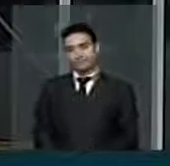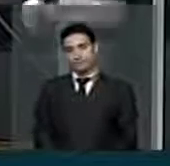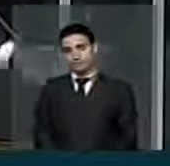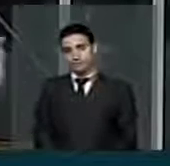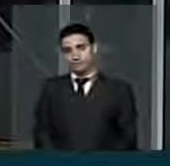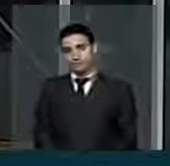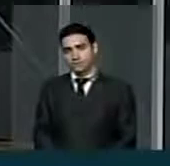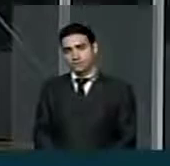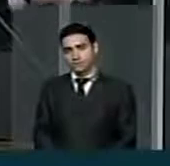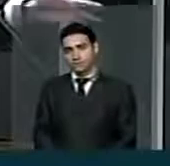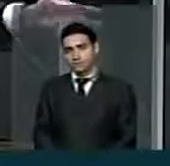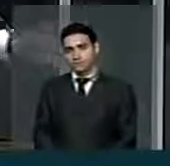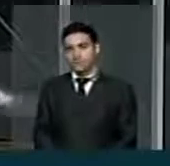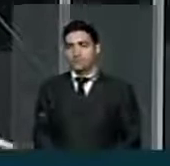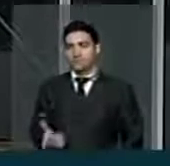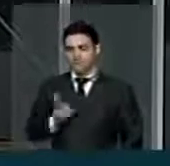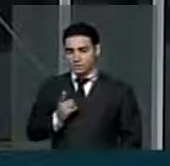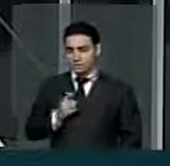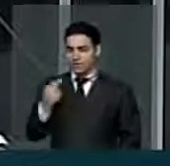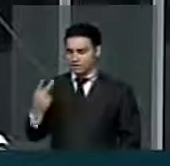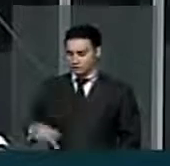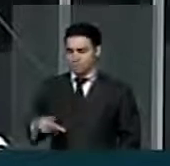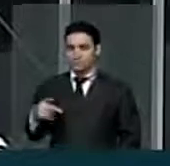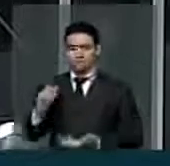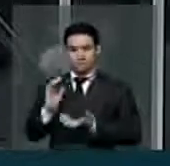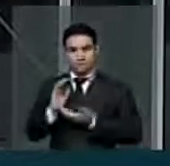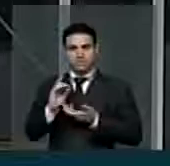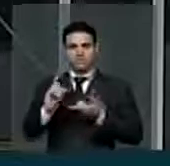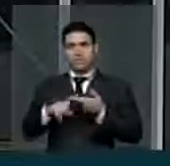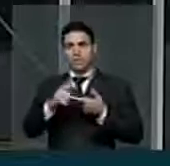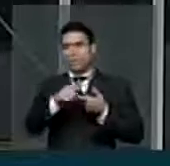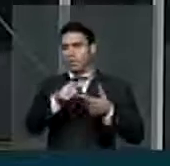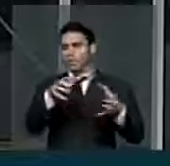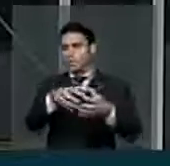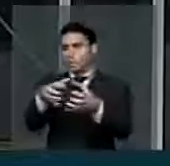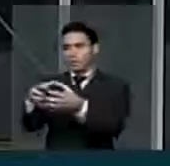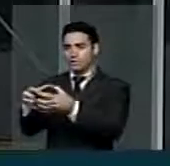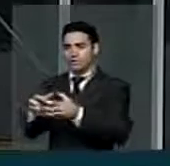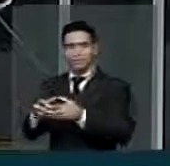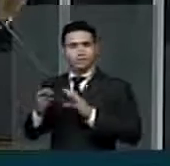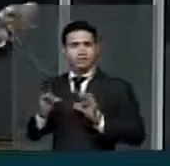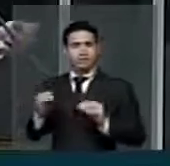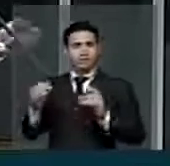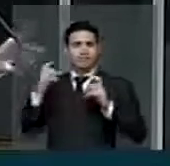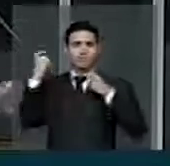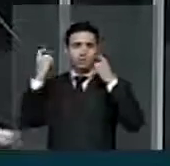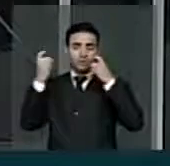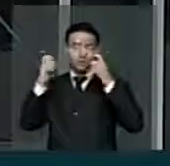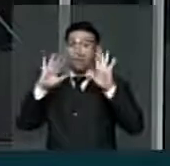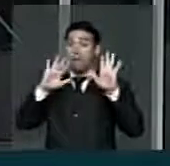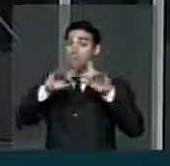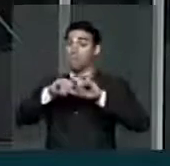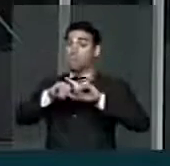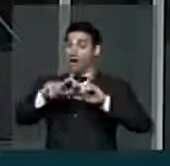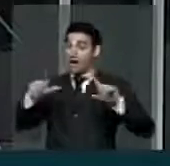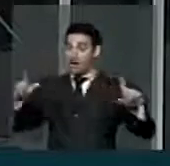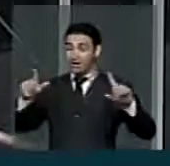que movimenta, que mobiliza esta casa. Mas quando os holofotes da mídia se